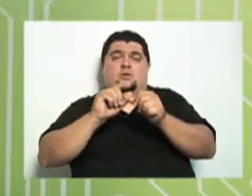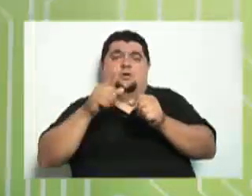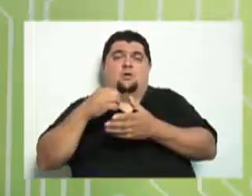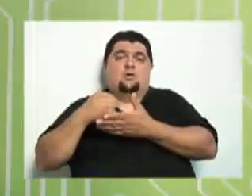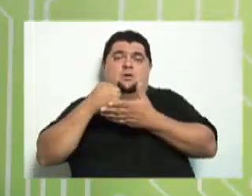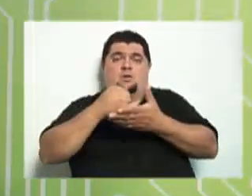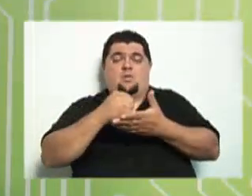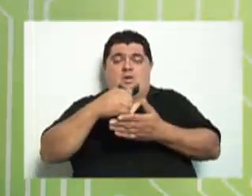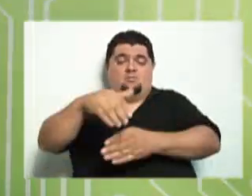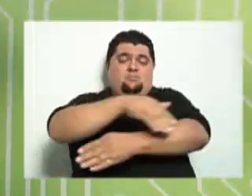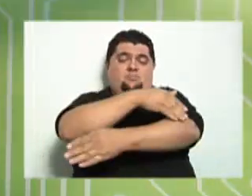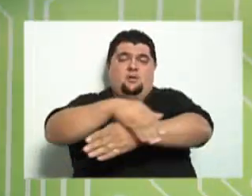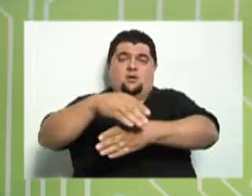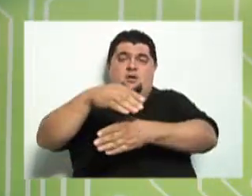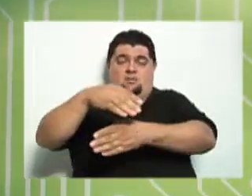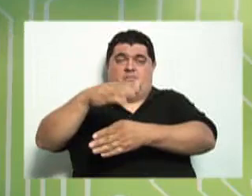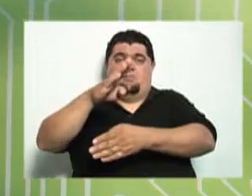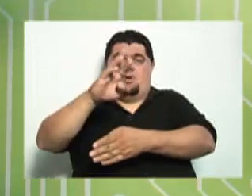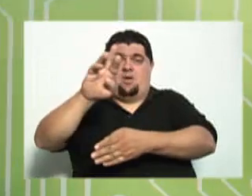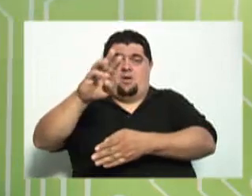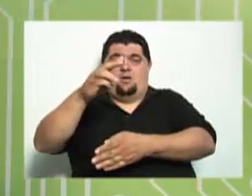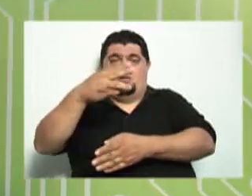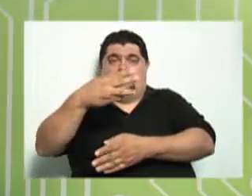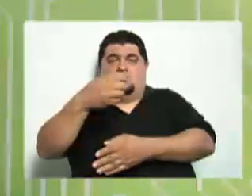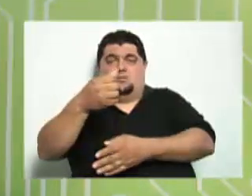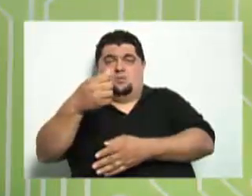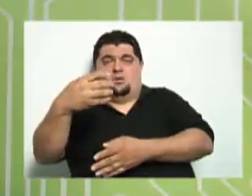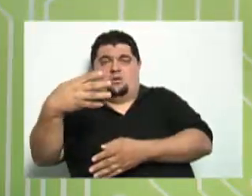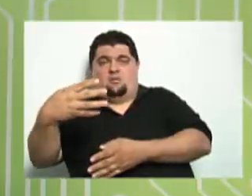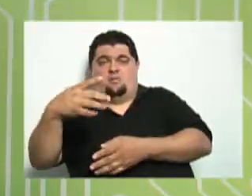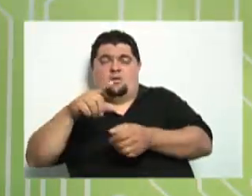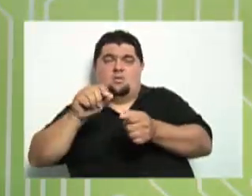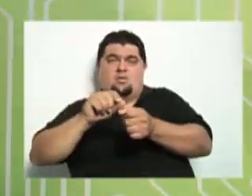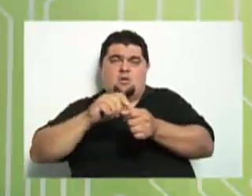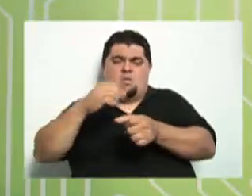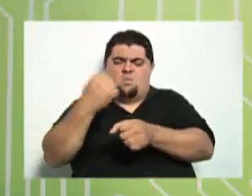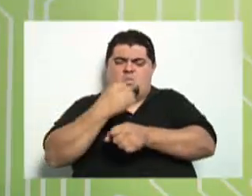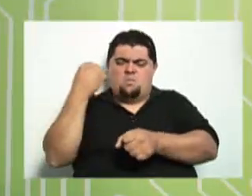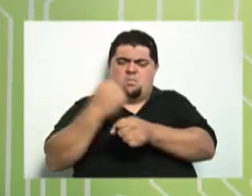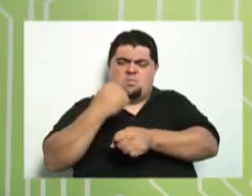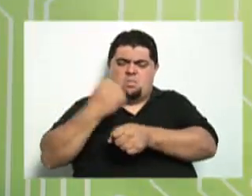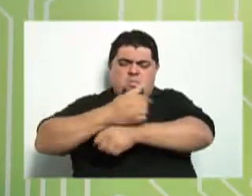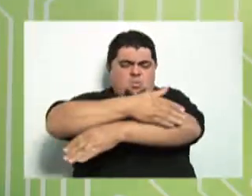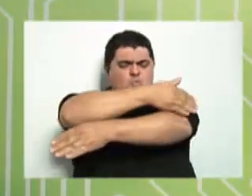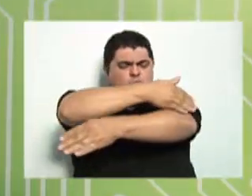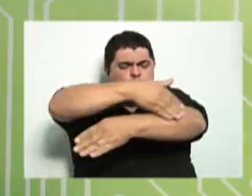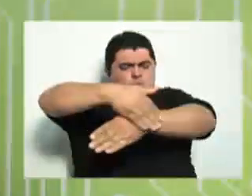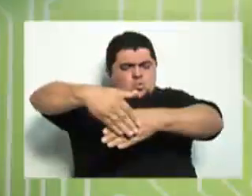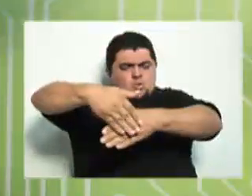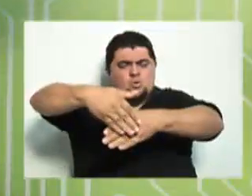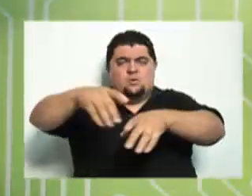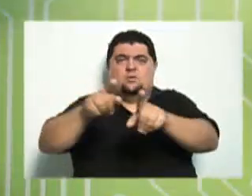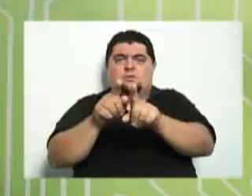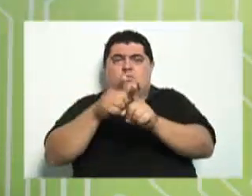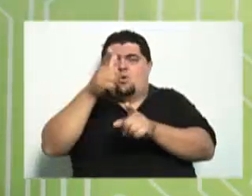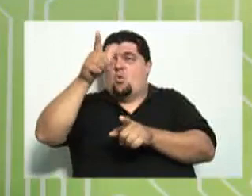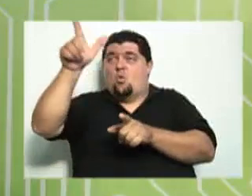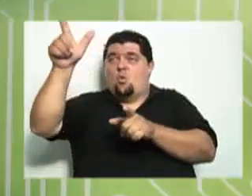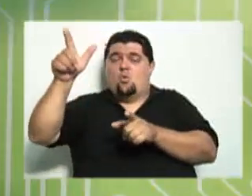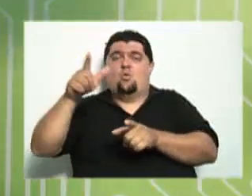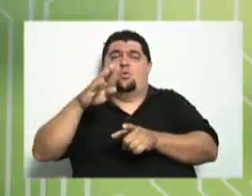que é a BR-364, né? Que ela passou por um período de reconstrução da 364. Outras BRs